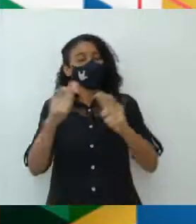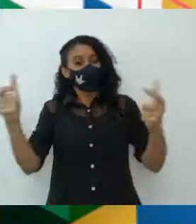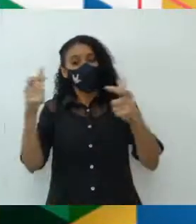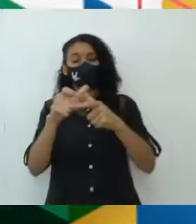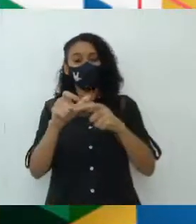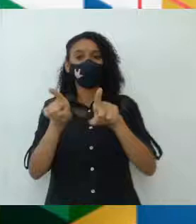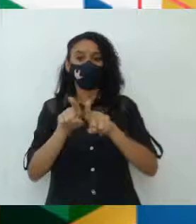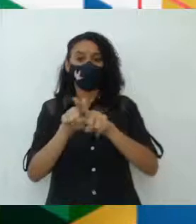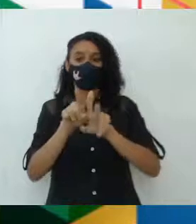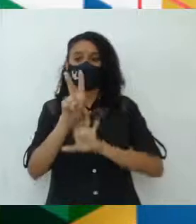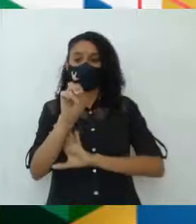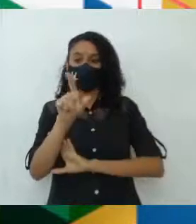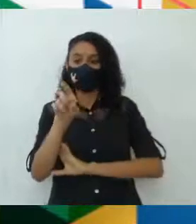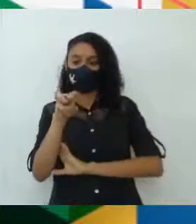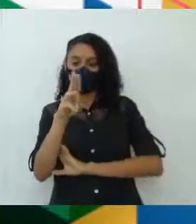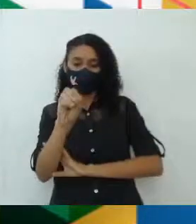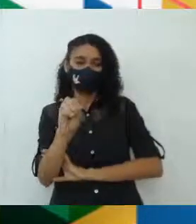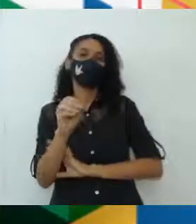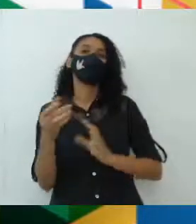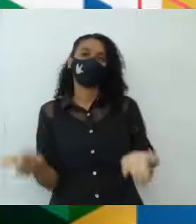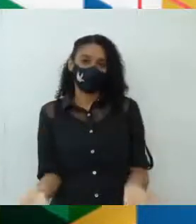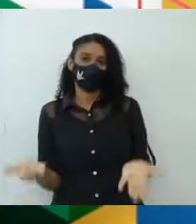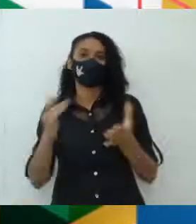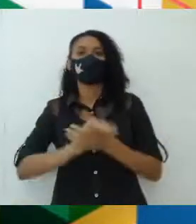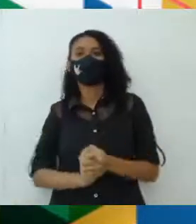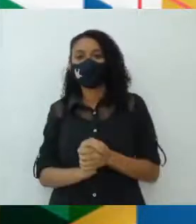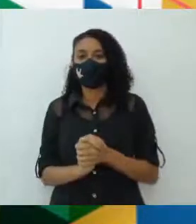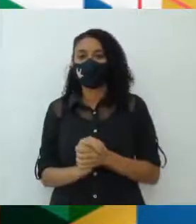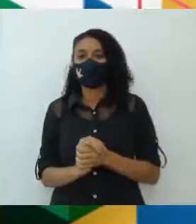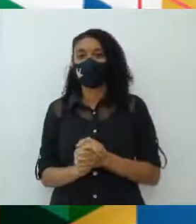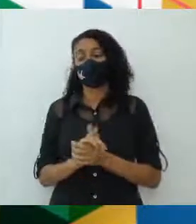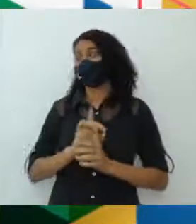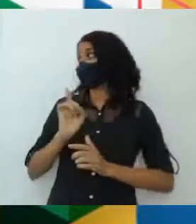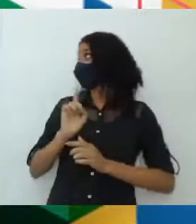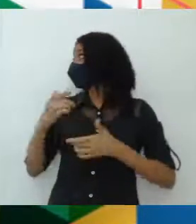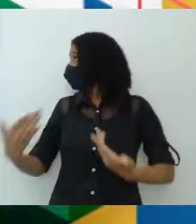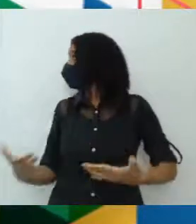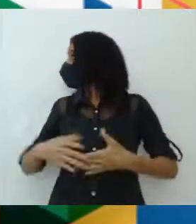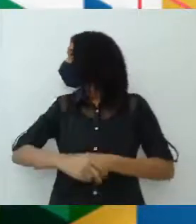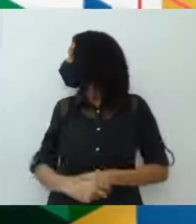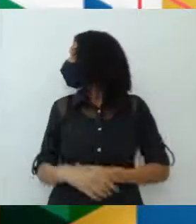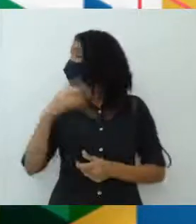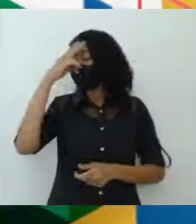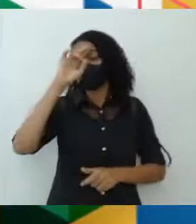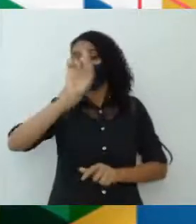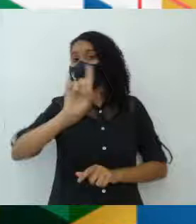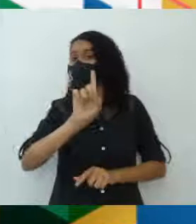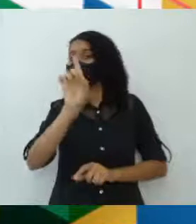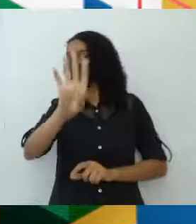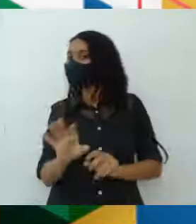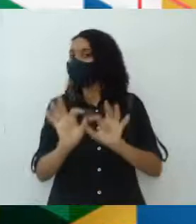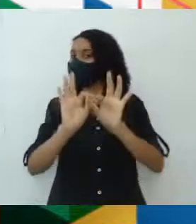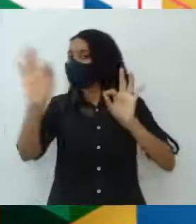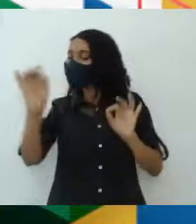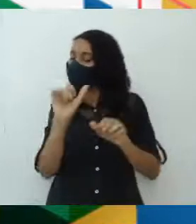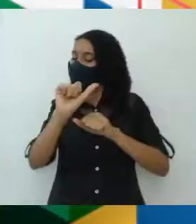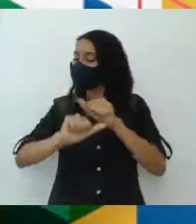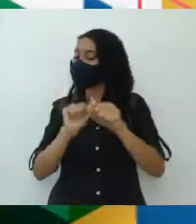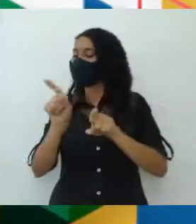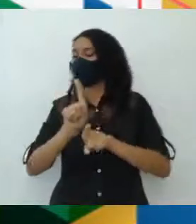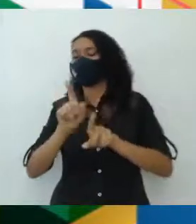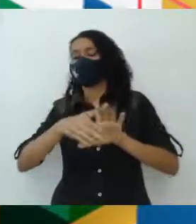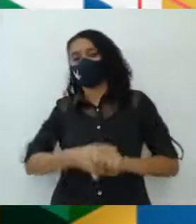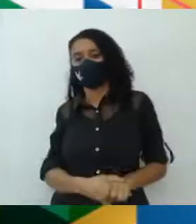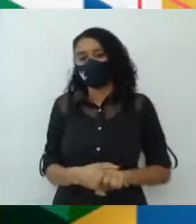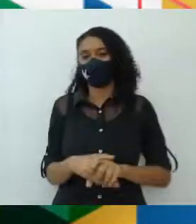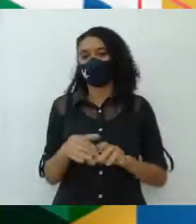maior ou menor desse sólido. A gente ainda tem que lembrar que não é só o distanciamento entre os átomos, né? Não é só o